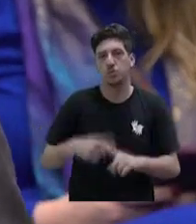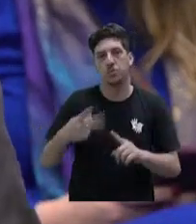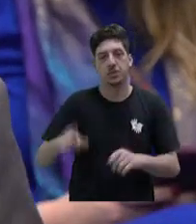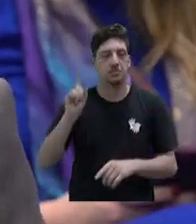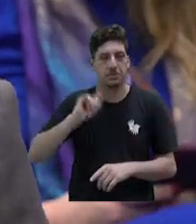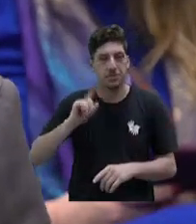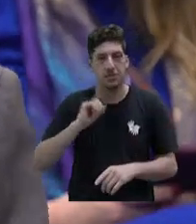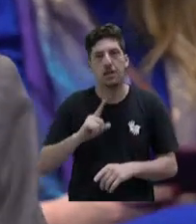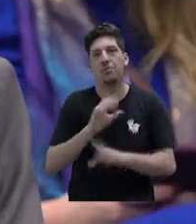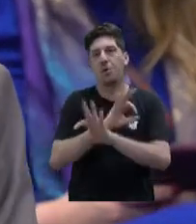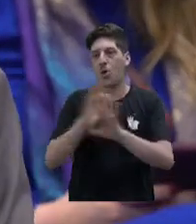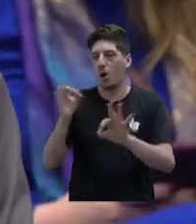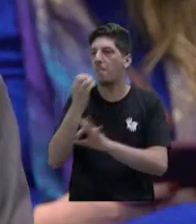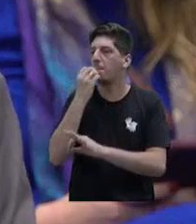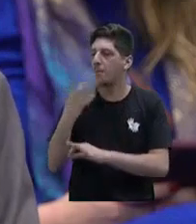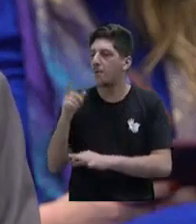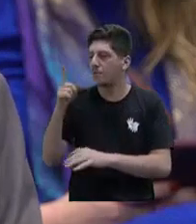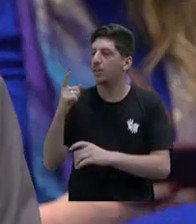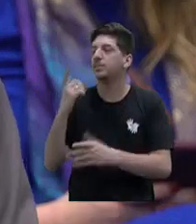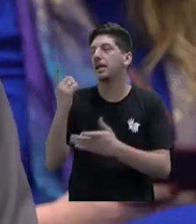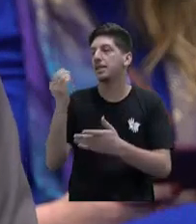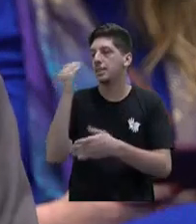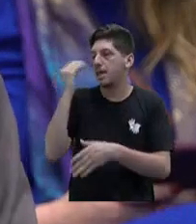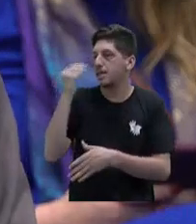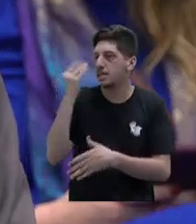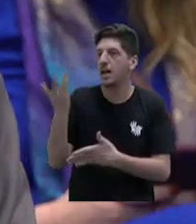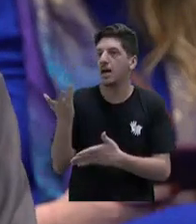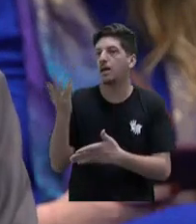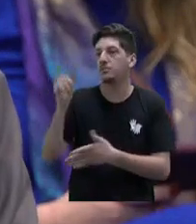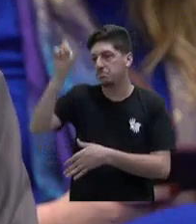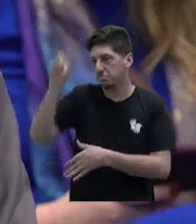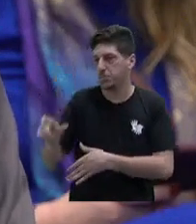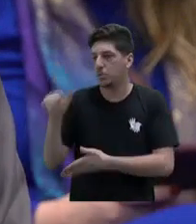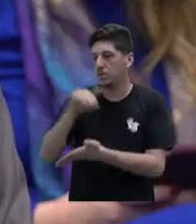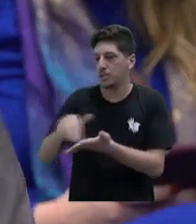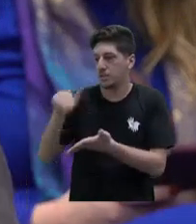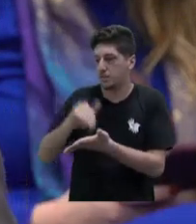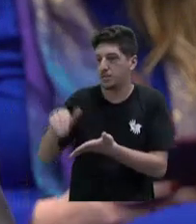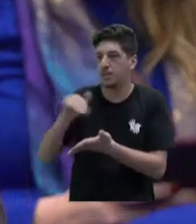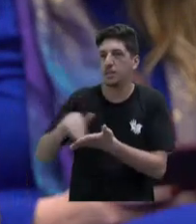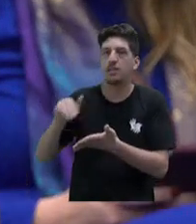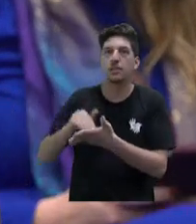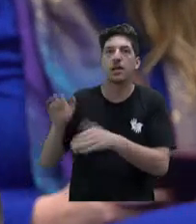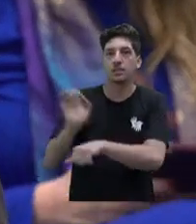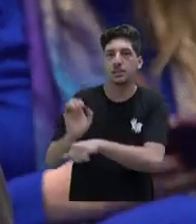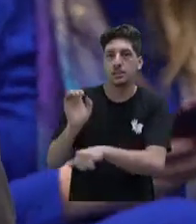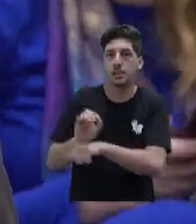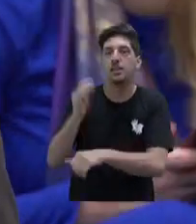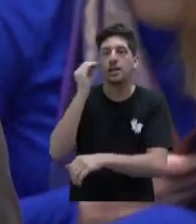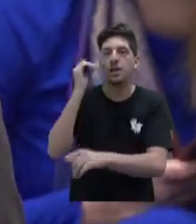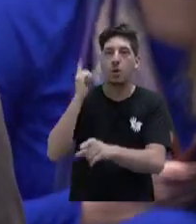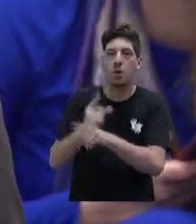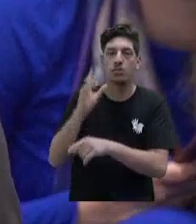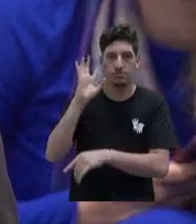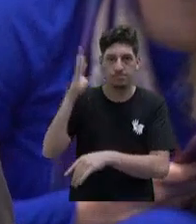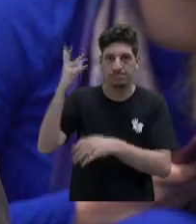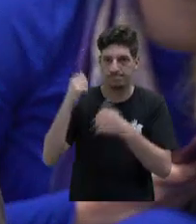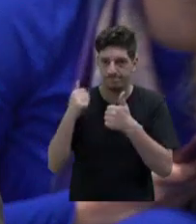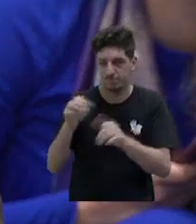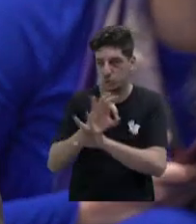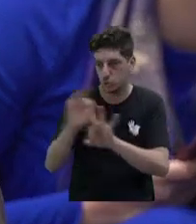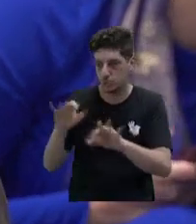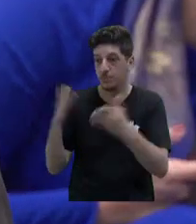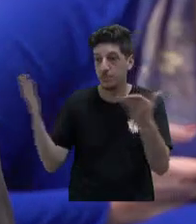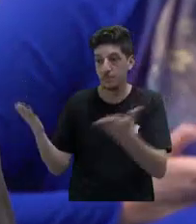senhor está procurando, né, como secretário de Estado, essa solução. Vou passar agora,